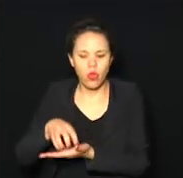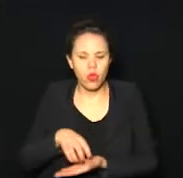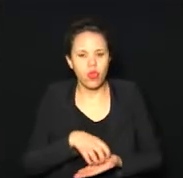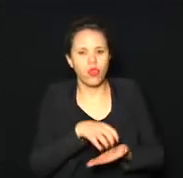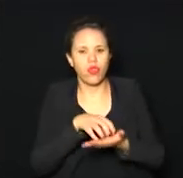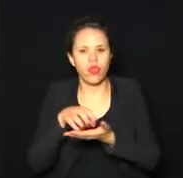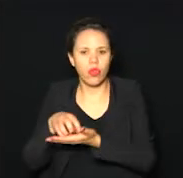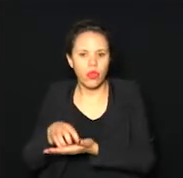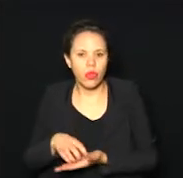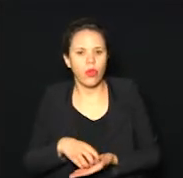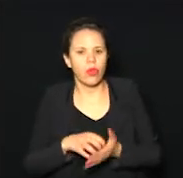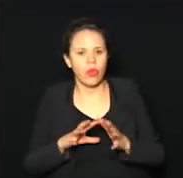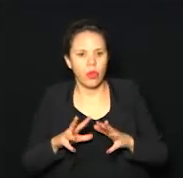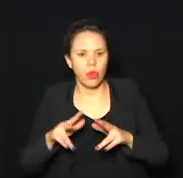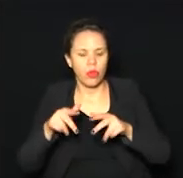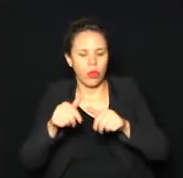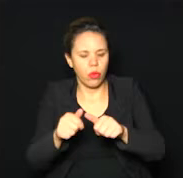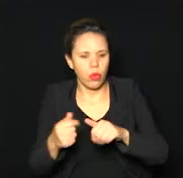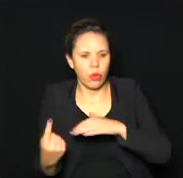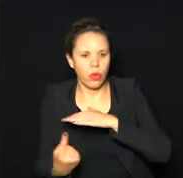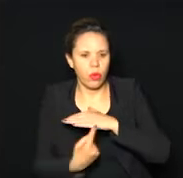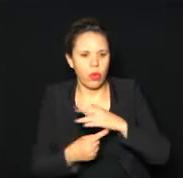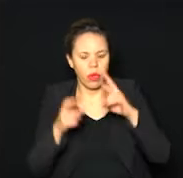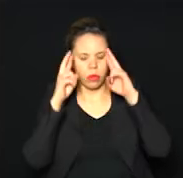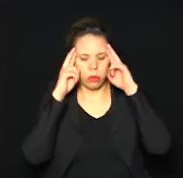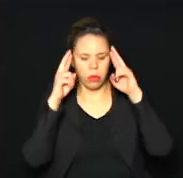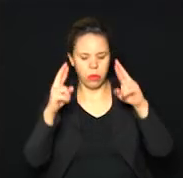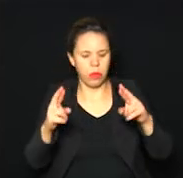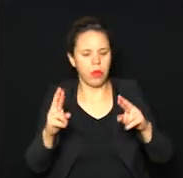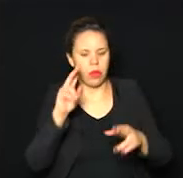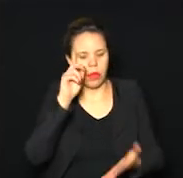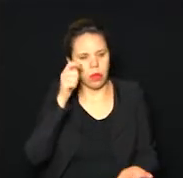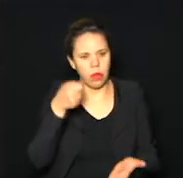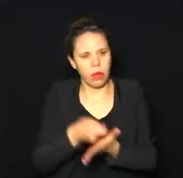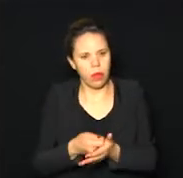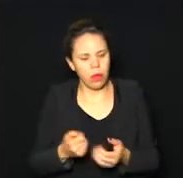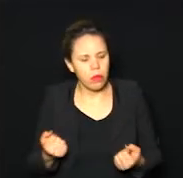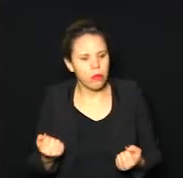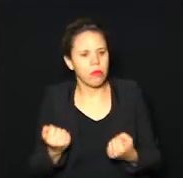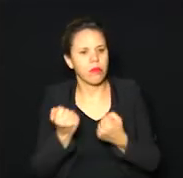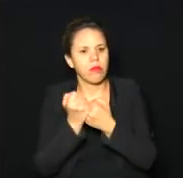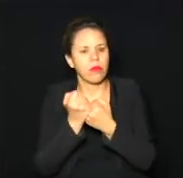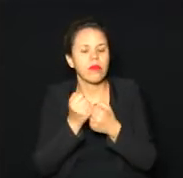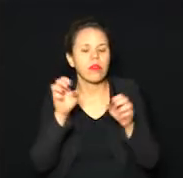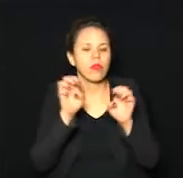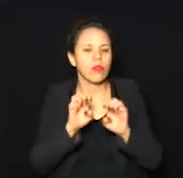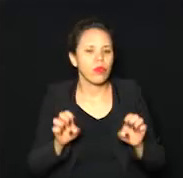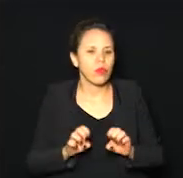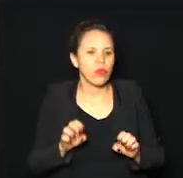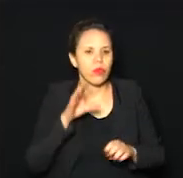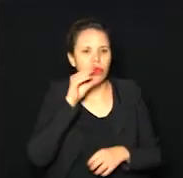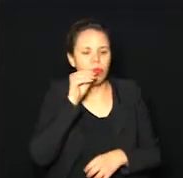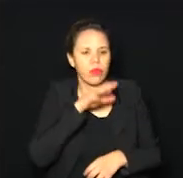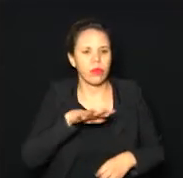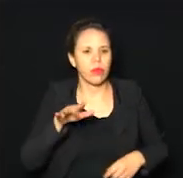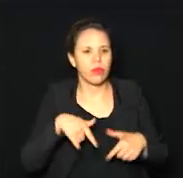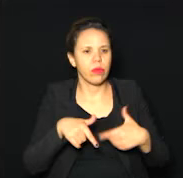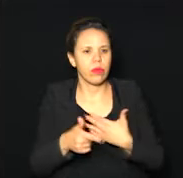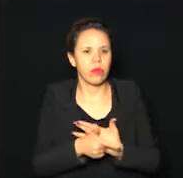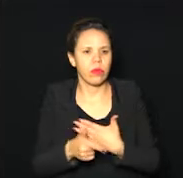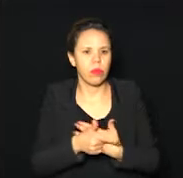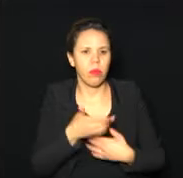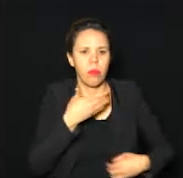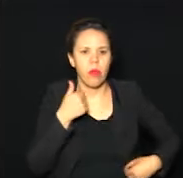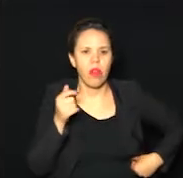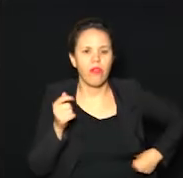estarem respeitando e garantindo condições para que as trabalhadoras e trabalhadores possam exercer o seu papel da melhor